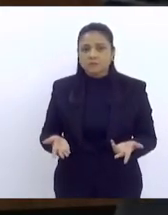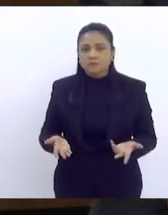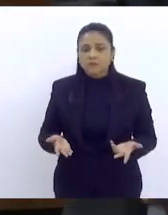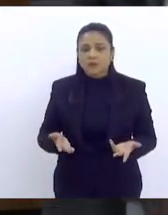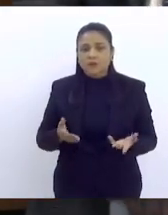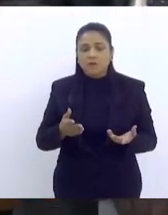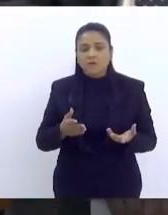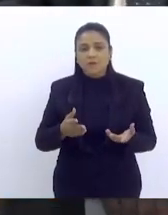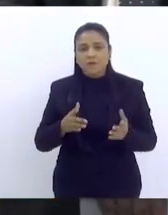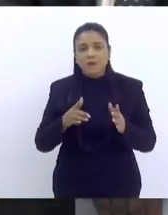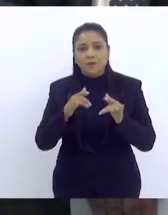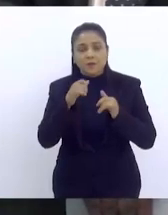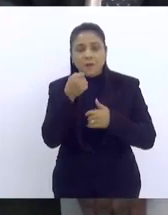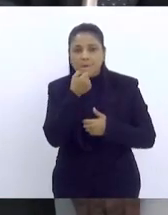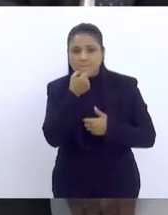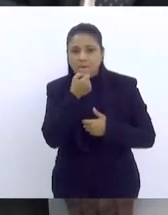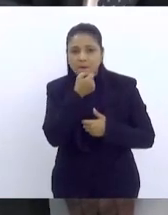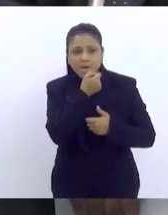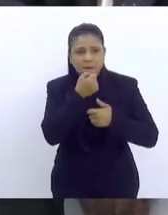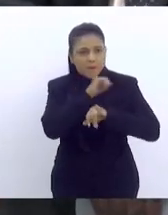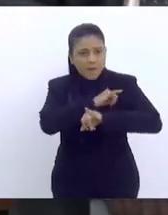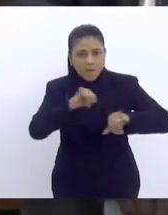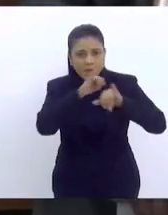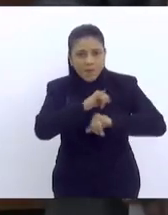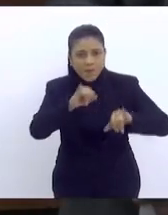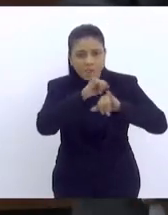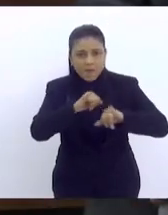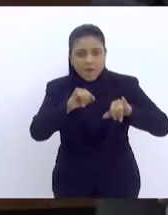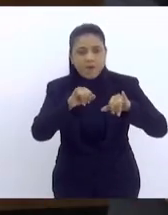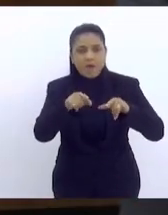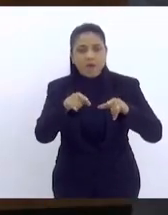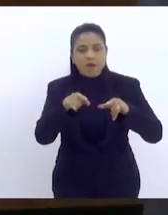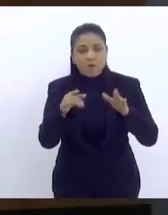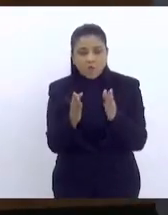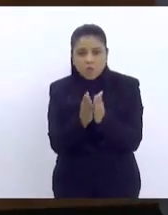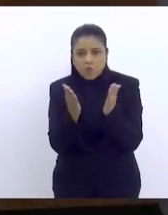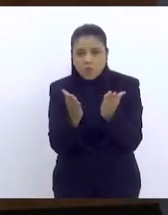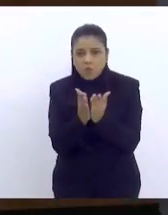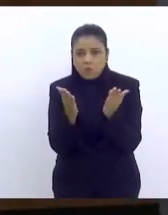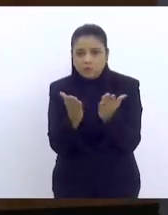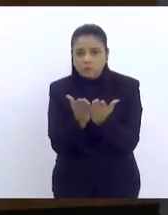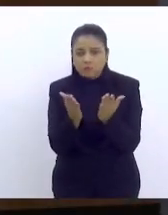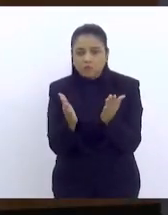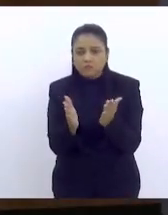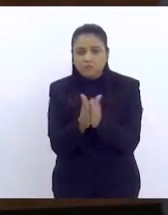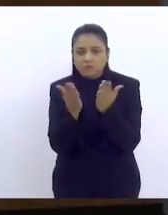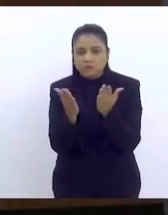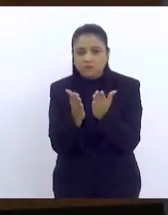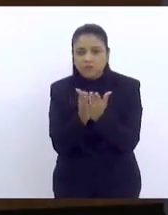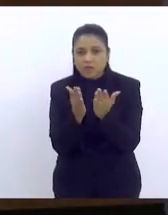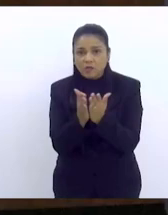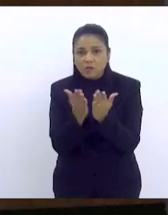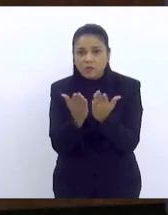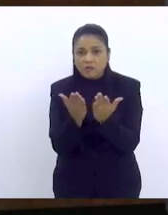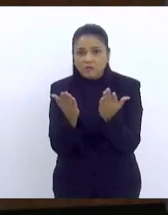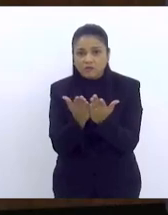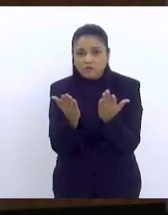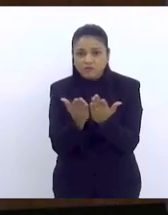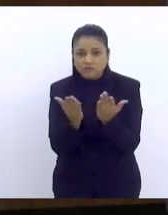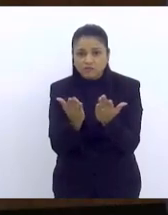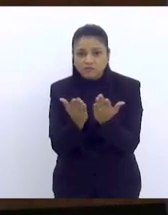a imprensa classifica os evangélicos como narcotraficante Pentecostais